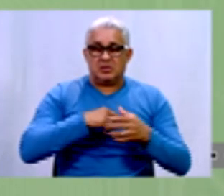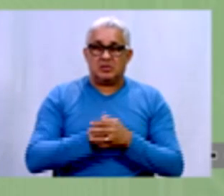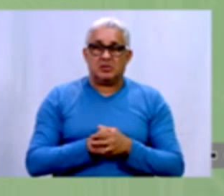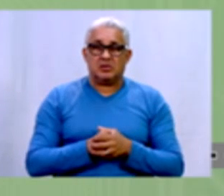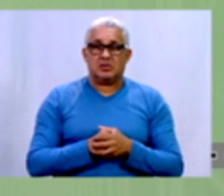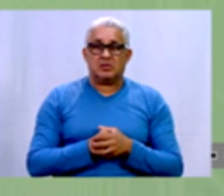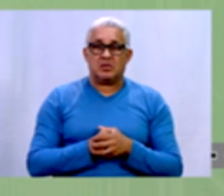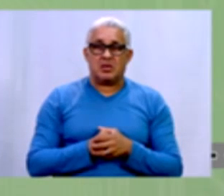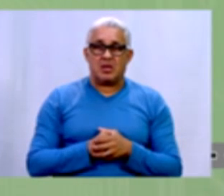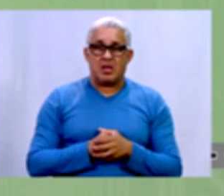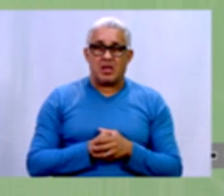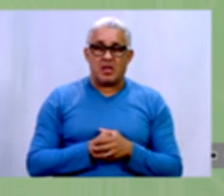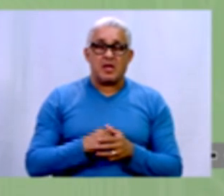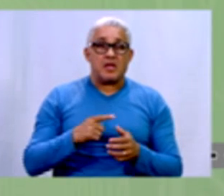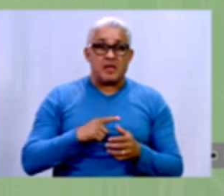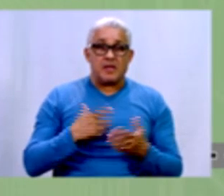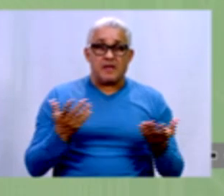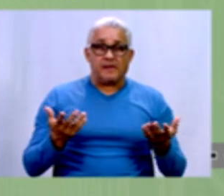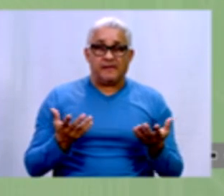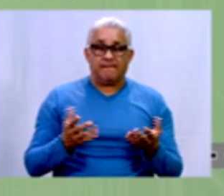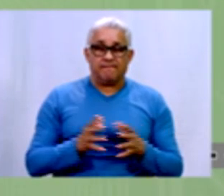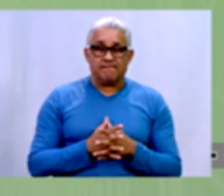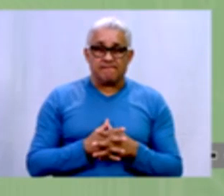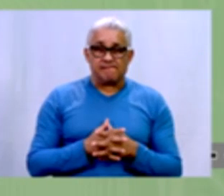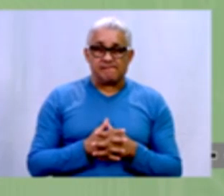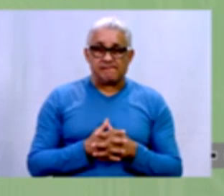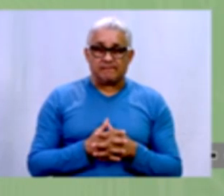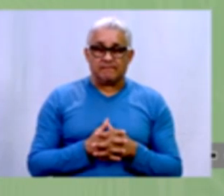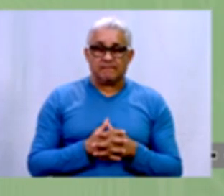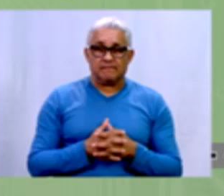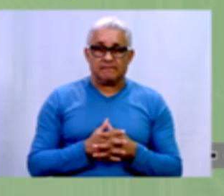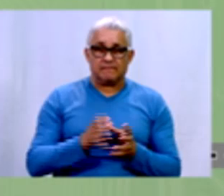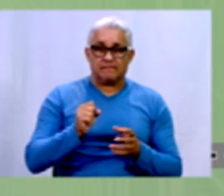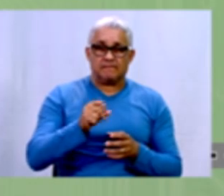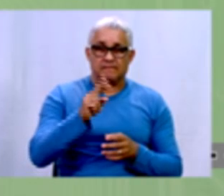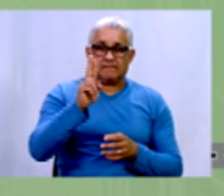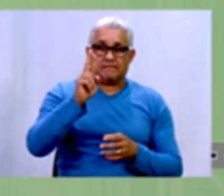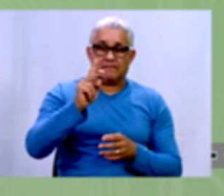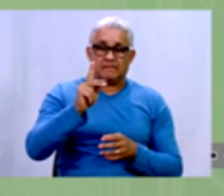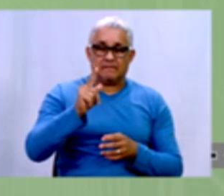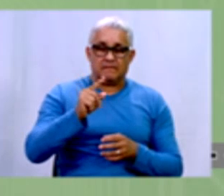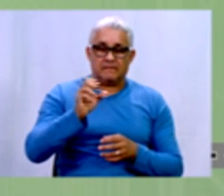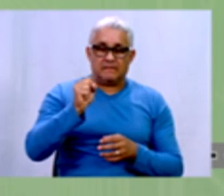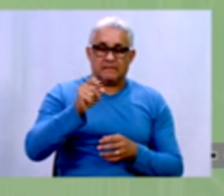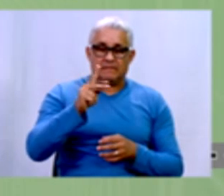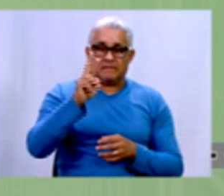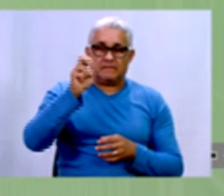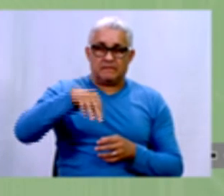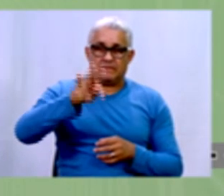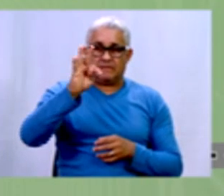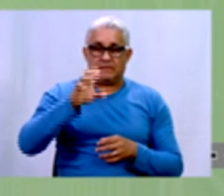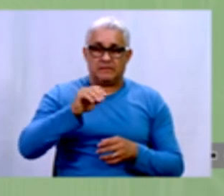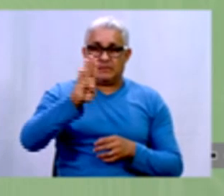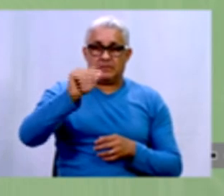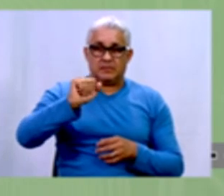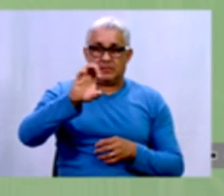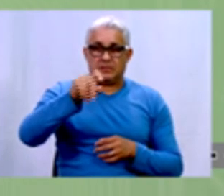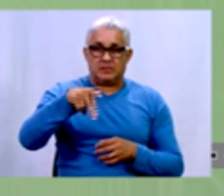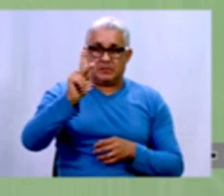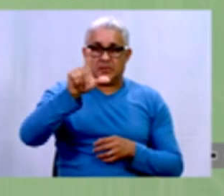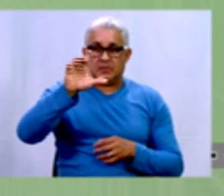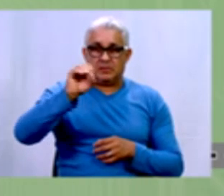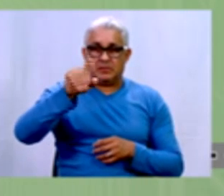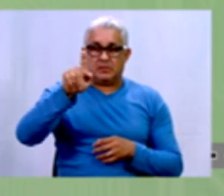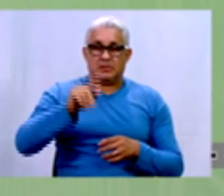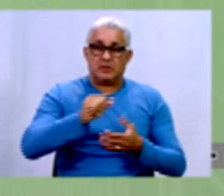é o que temos aqui como o Sprint Backlog. Tá? Então, essa atividade aqui,